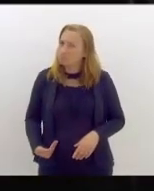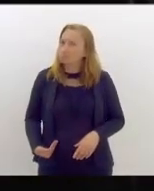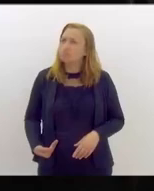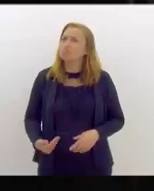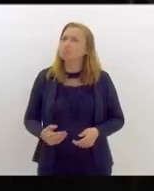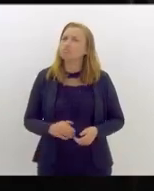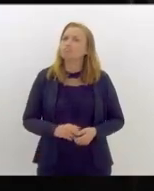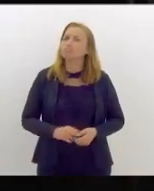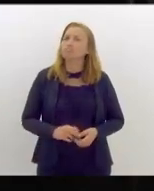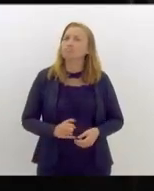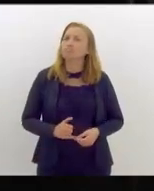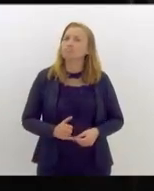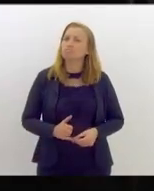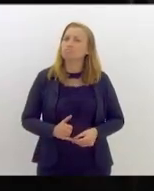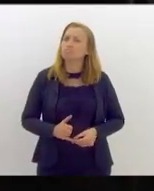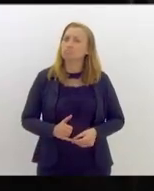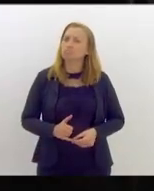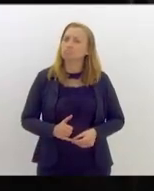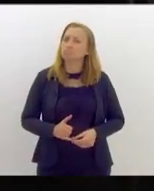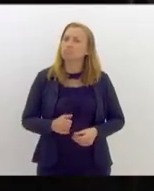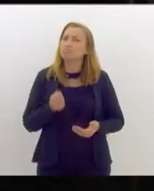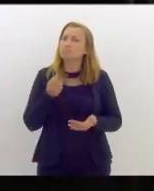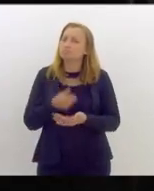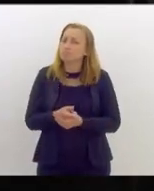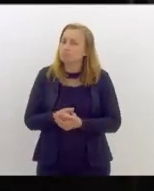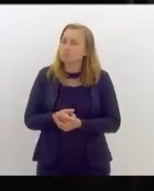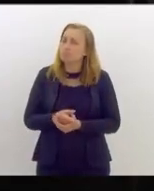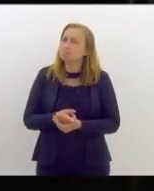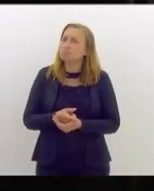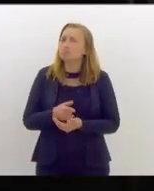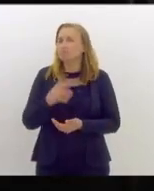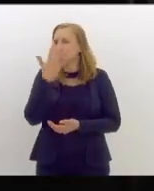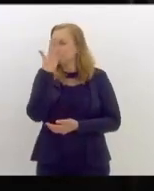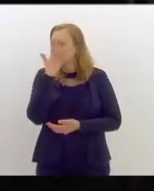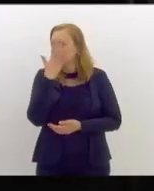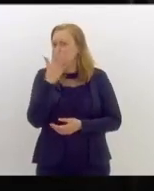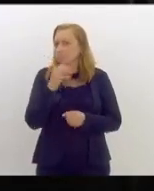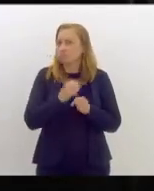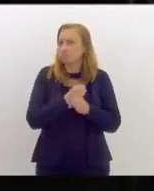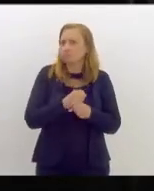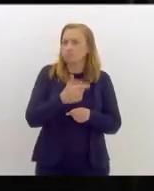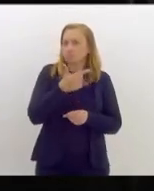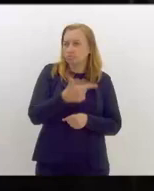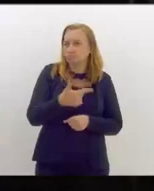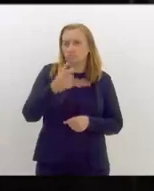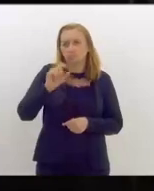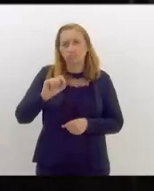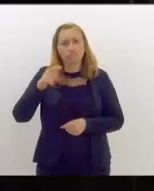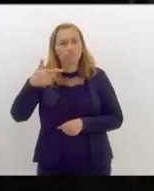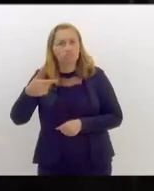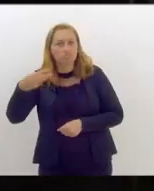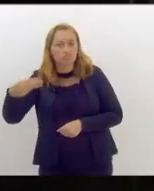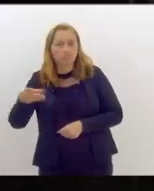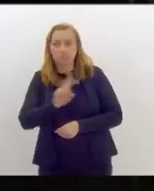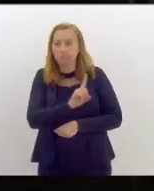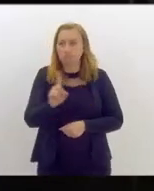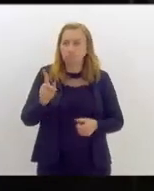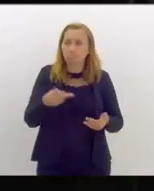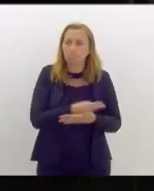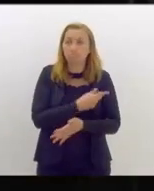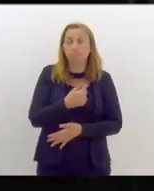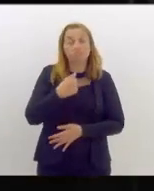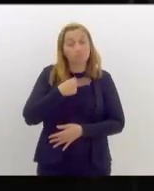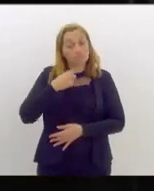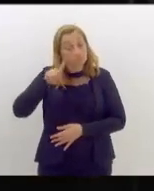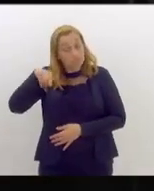ter esse que tem que ser pago em fevereiro de 23 e se não for eu